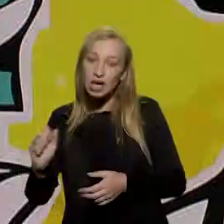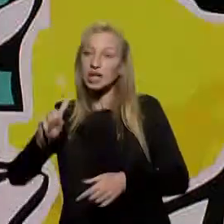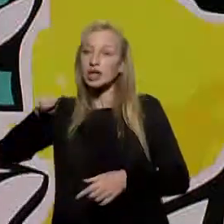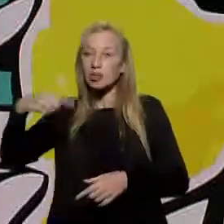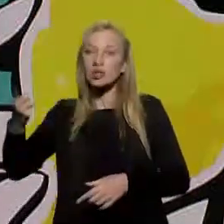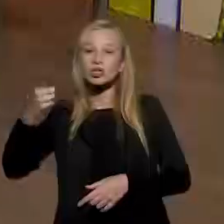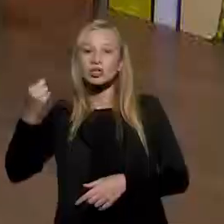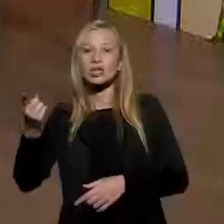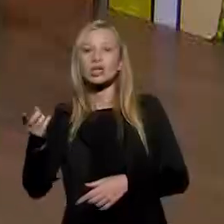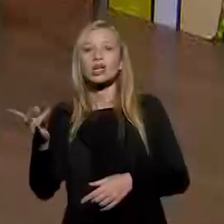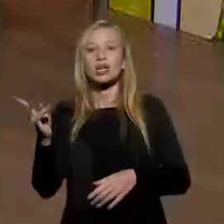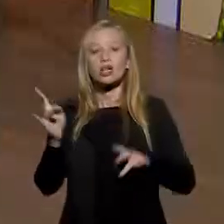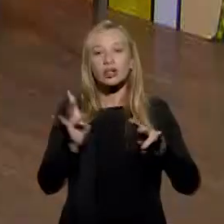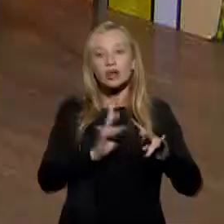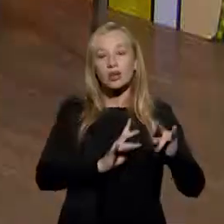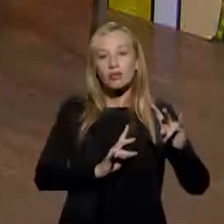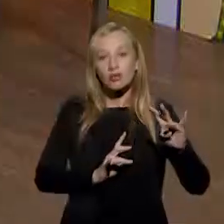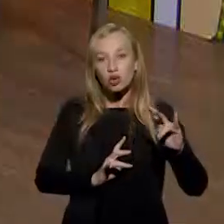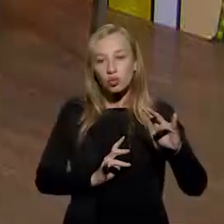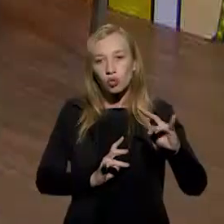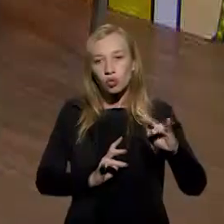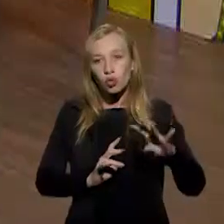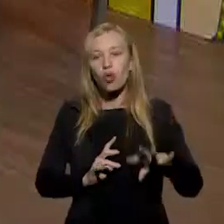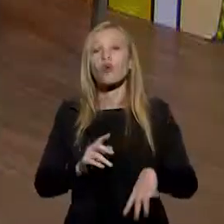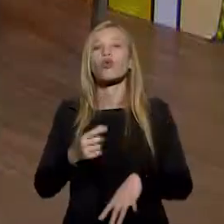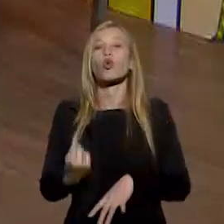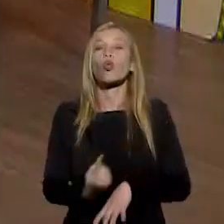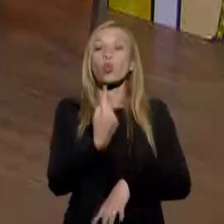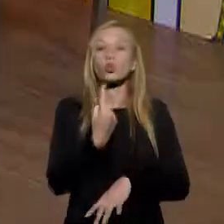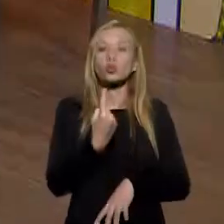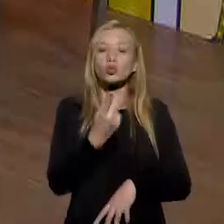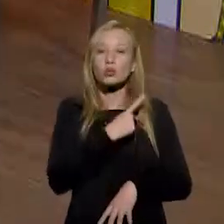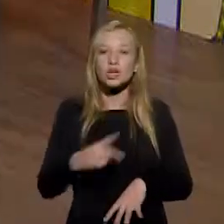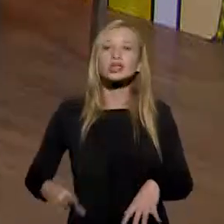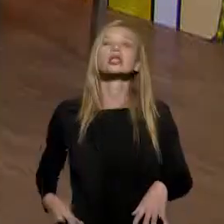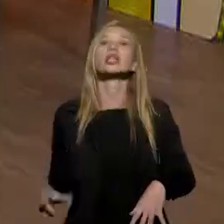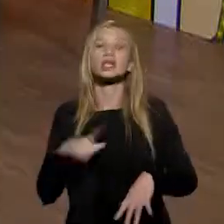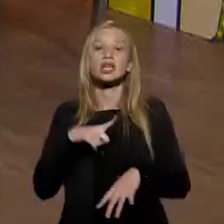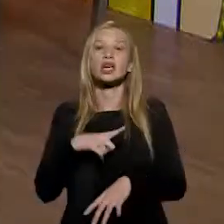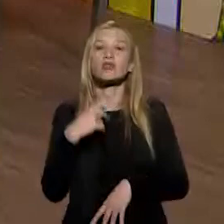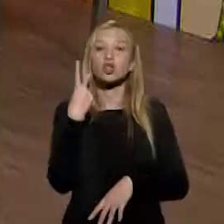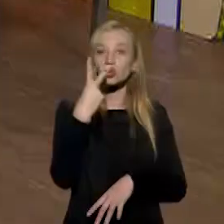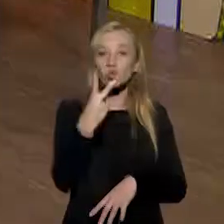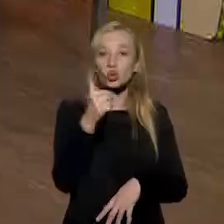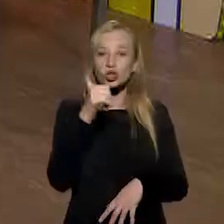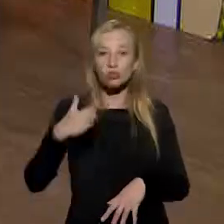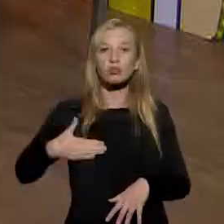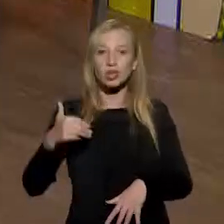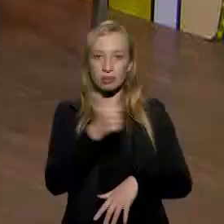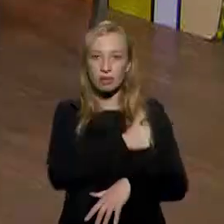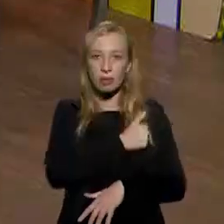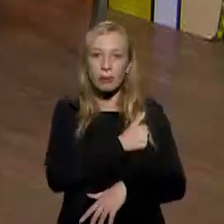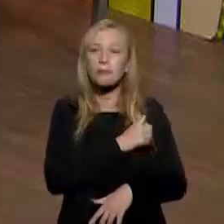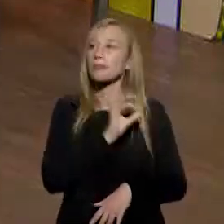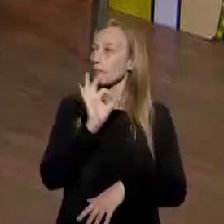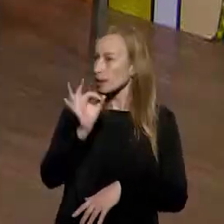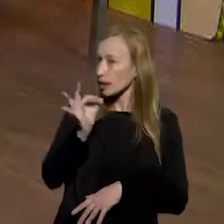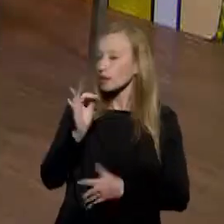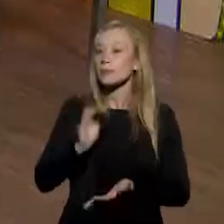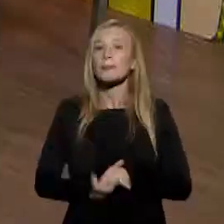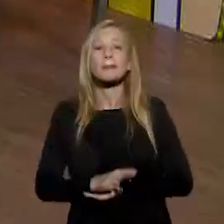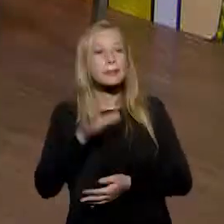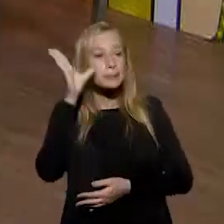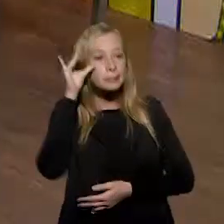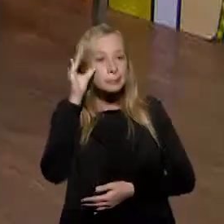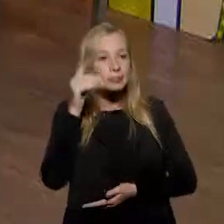chão é seca foi o único presidente teve duas primeiras não é exatamente no cargo e e